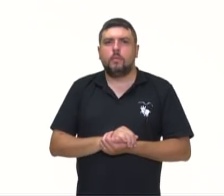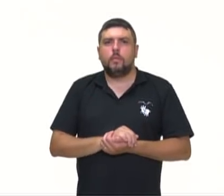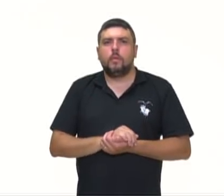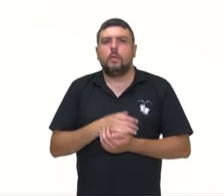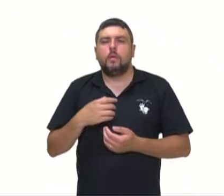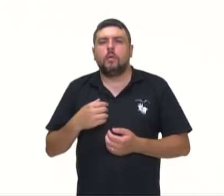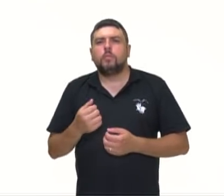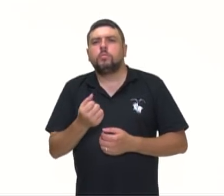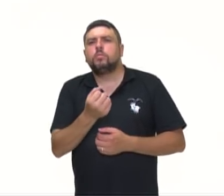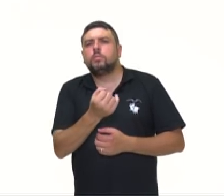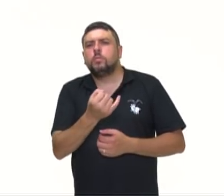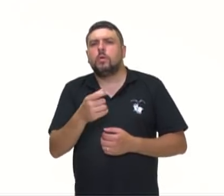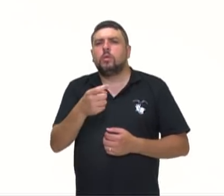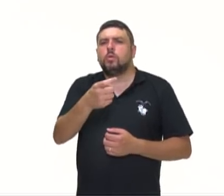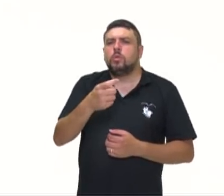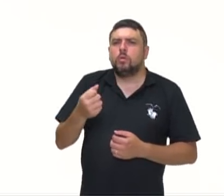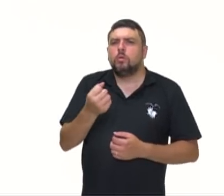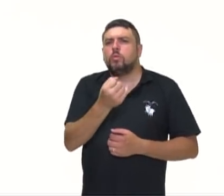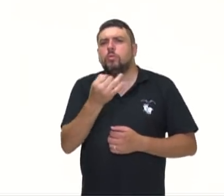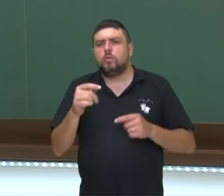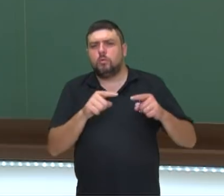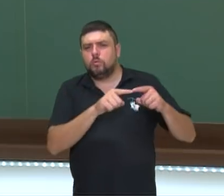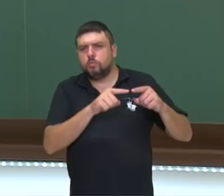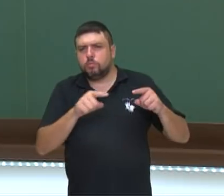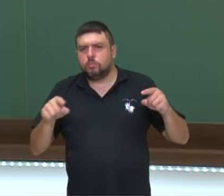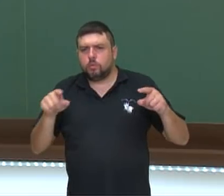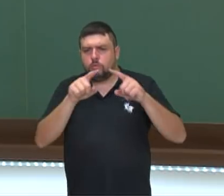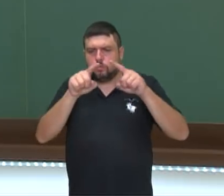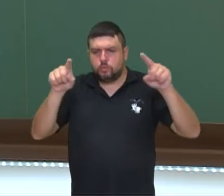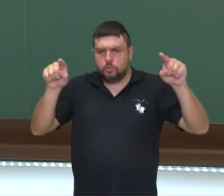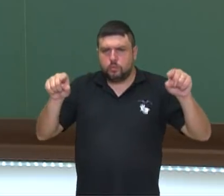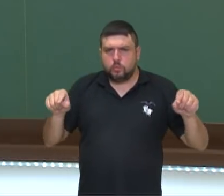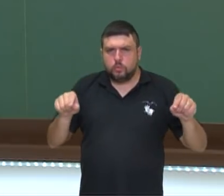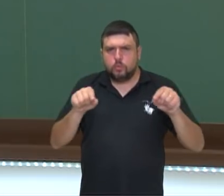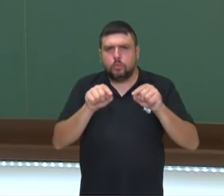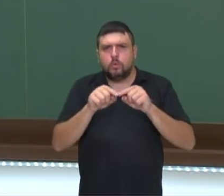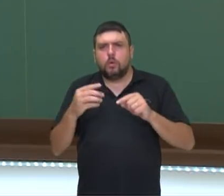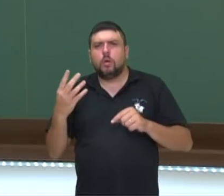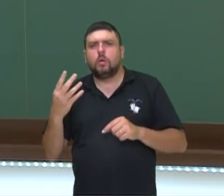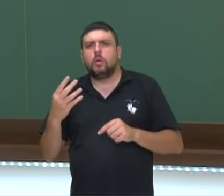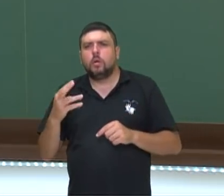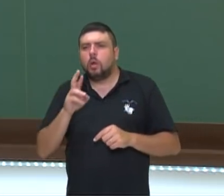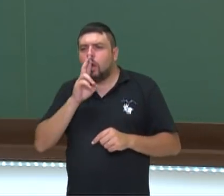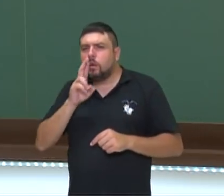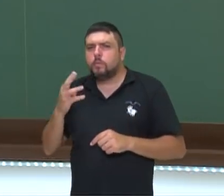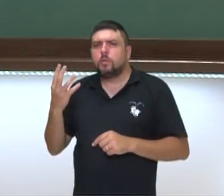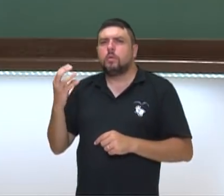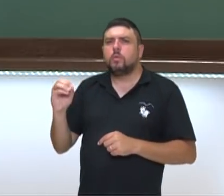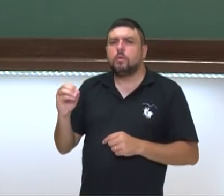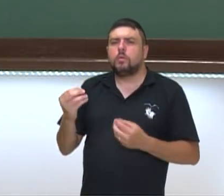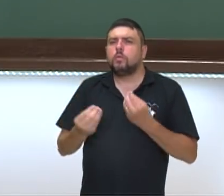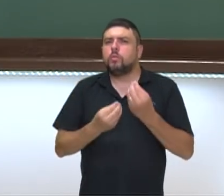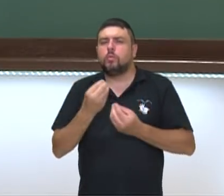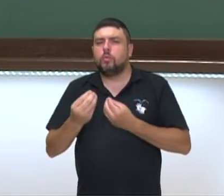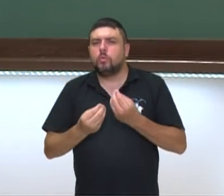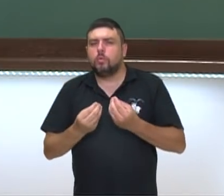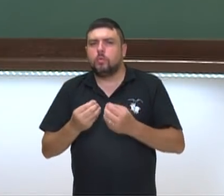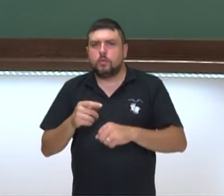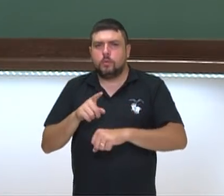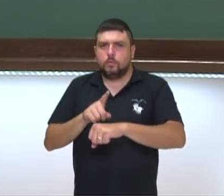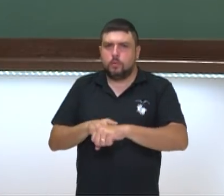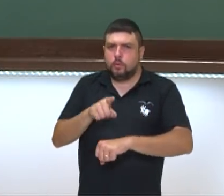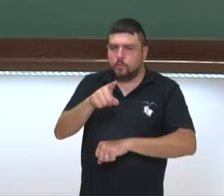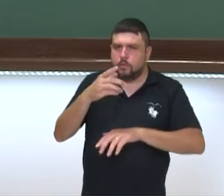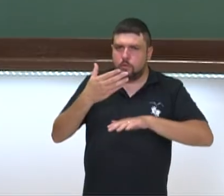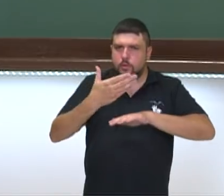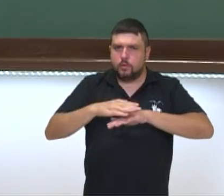do retângulo dado é 40? Esse lado vale x mais 3, esse outro lado vale x. Um tempinho para